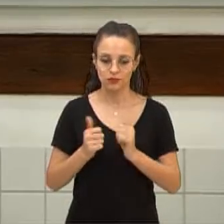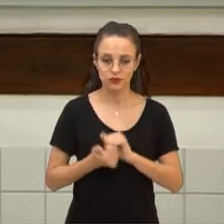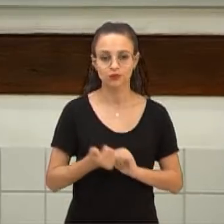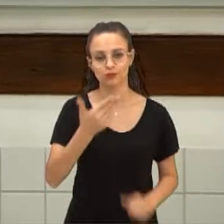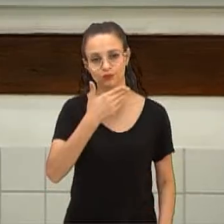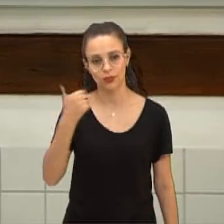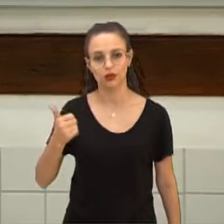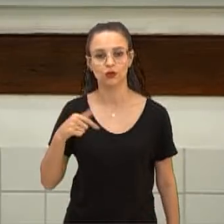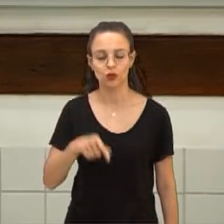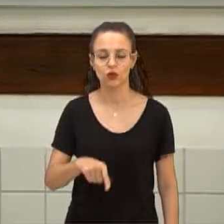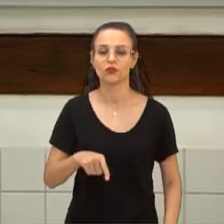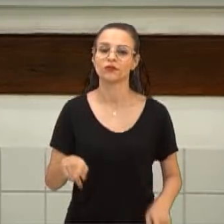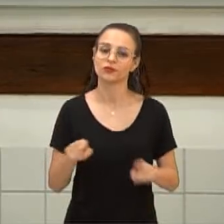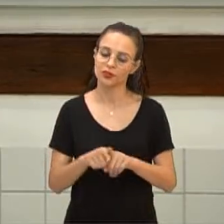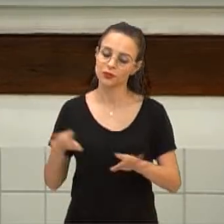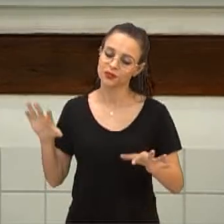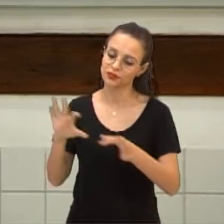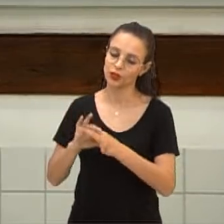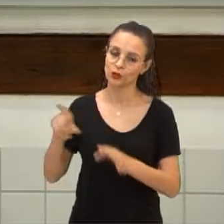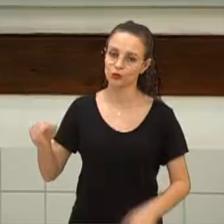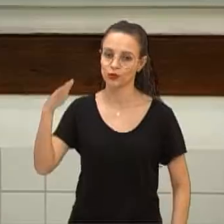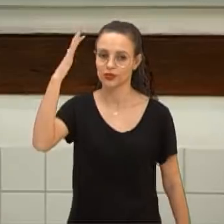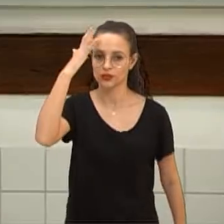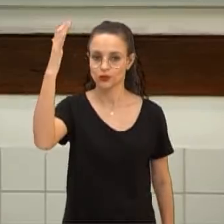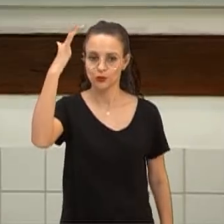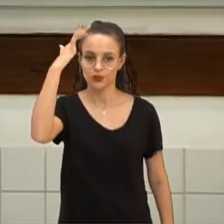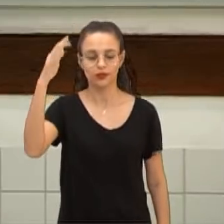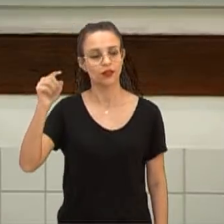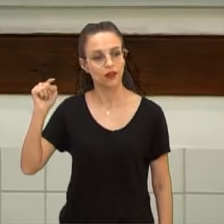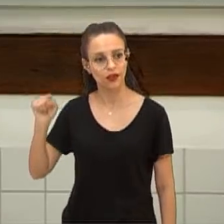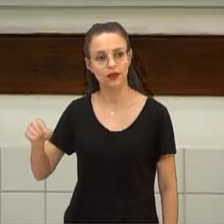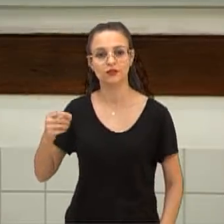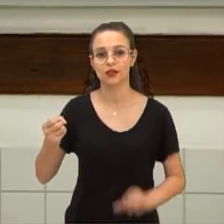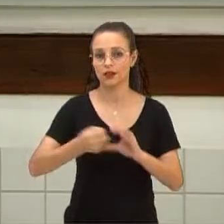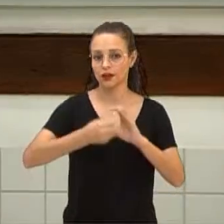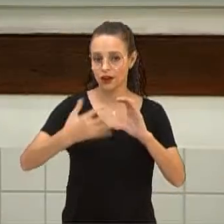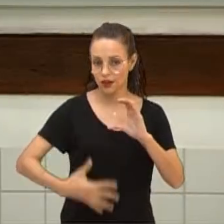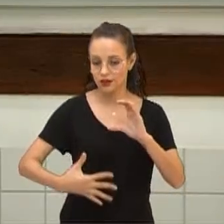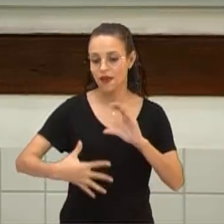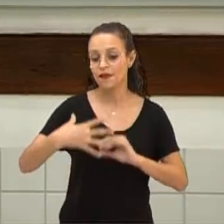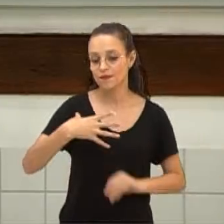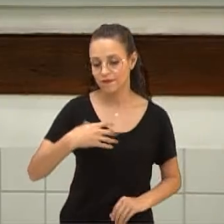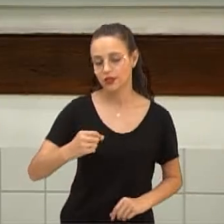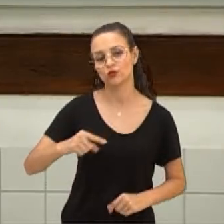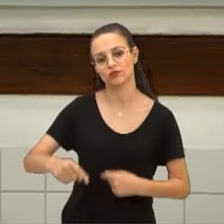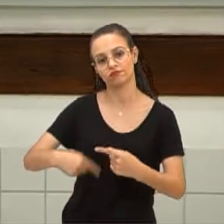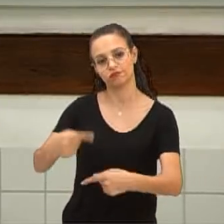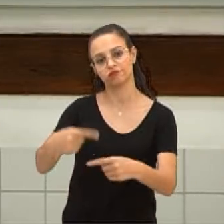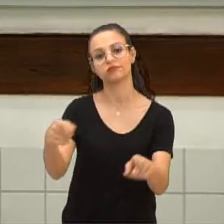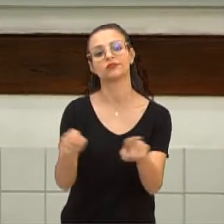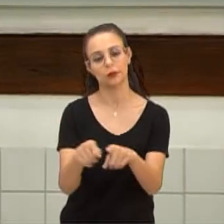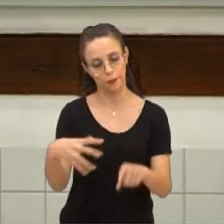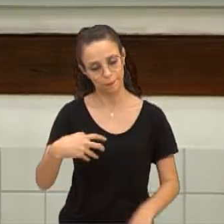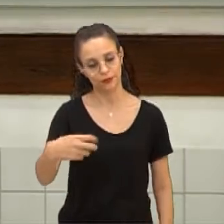E passaram, segundo o lamarquismo, passariam essas características para os seus descendentes. Uma